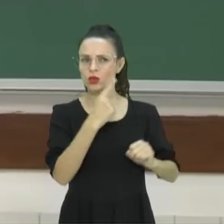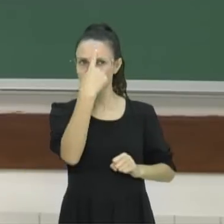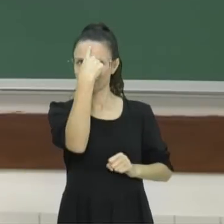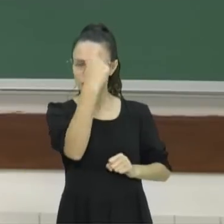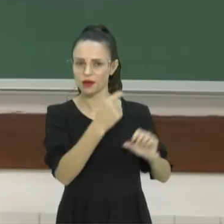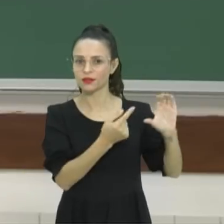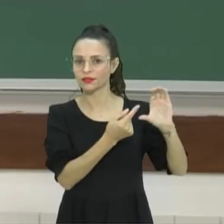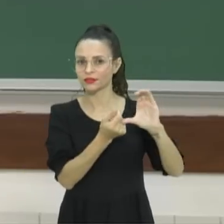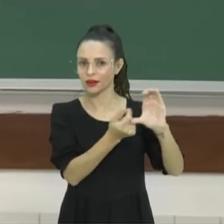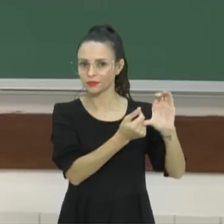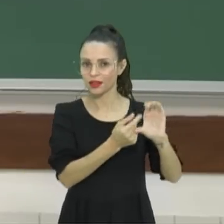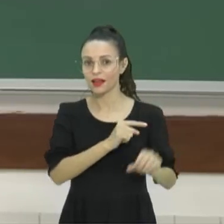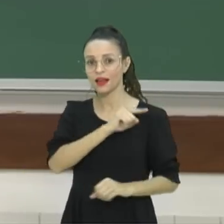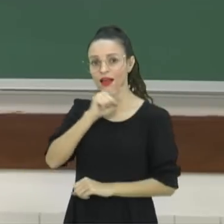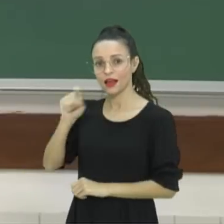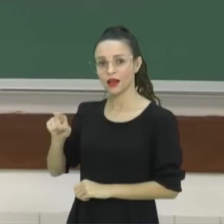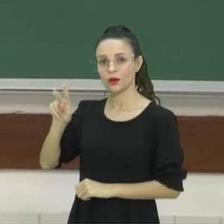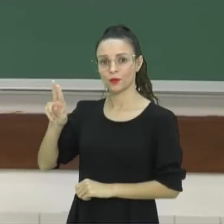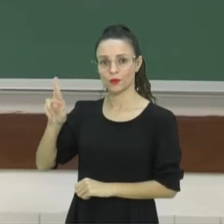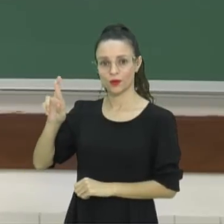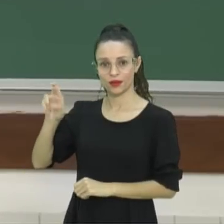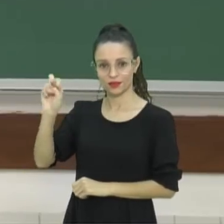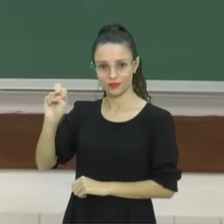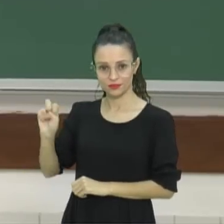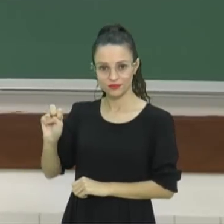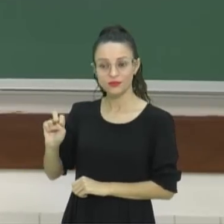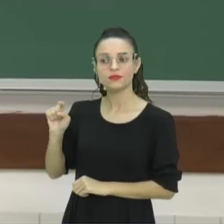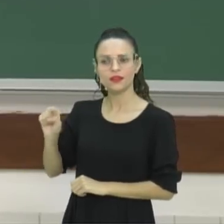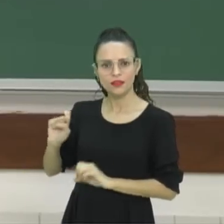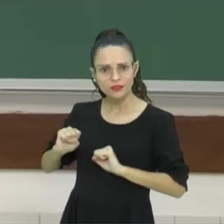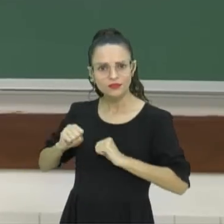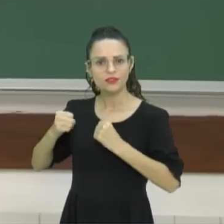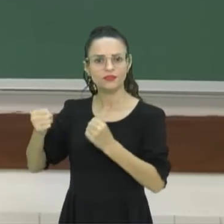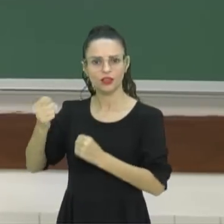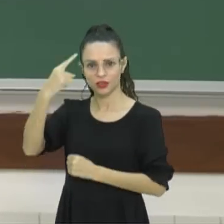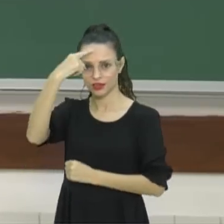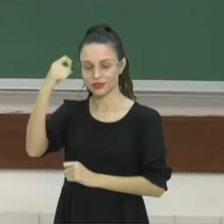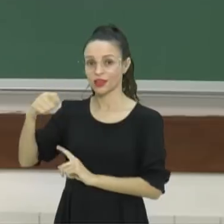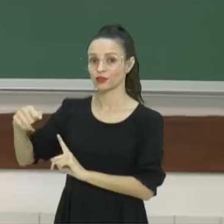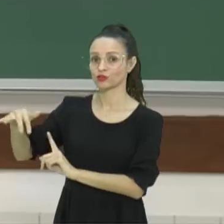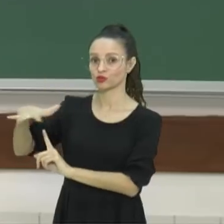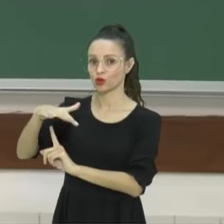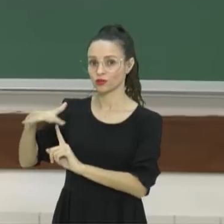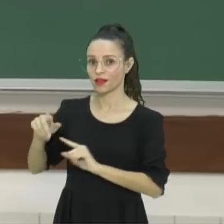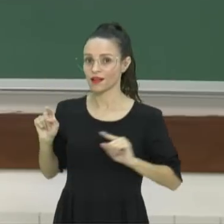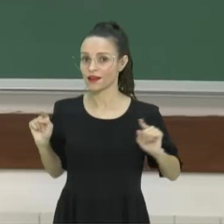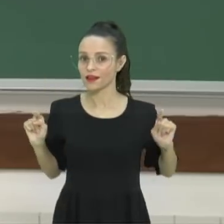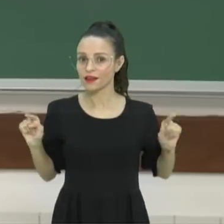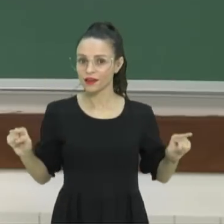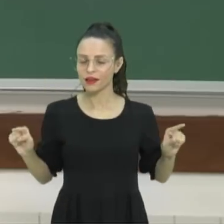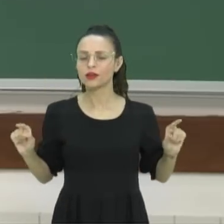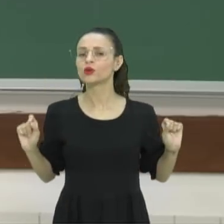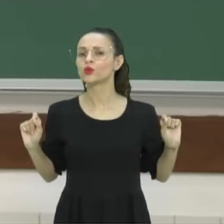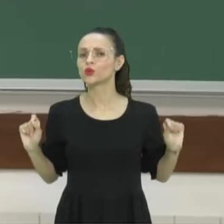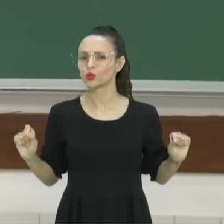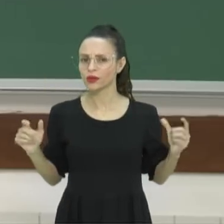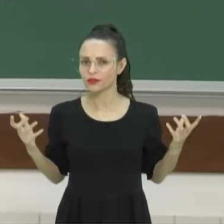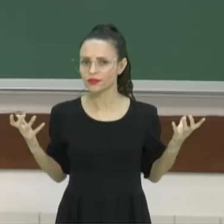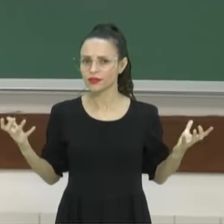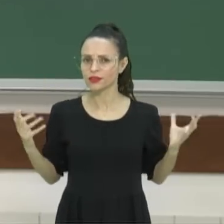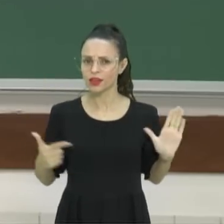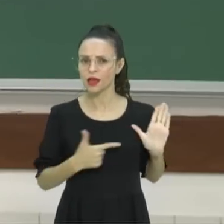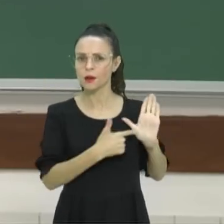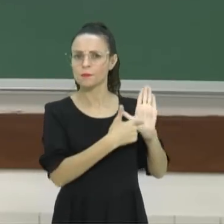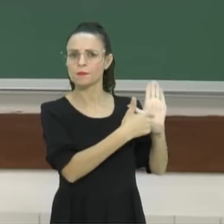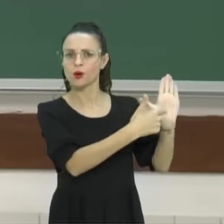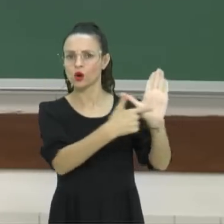capitalistas, e a União Soviética, que defendia as ideias socialistas. Ambos o que queriam era demonstrar para